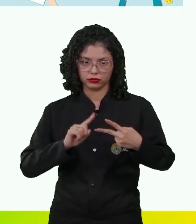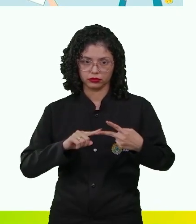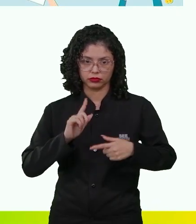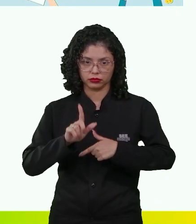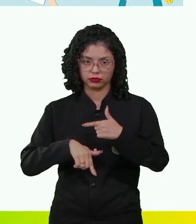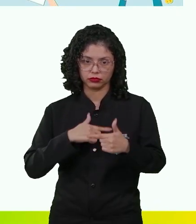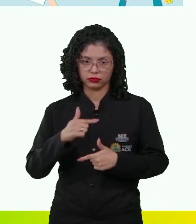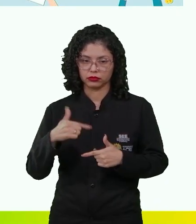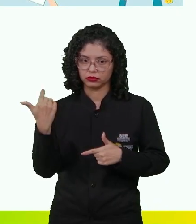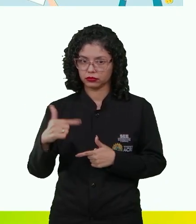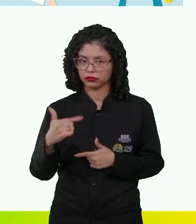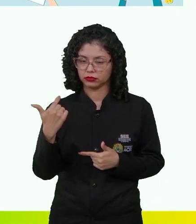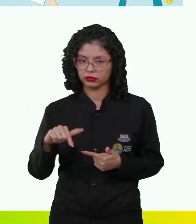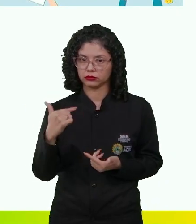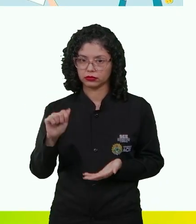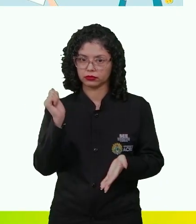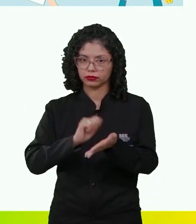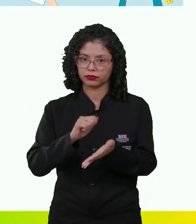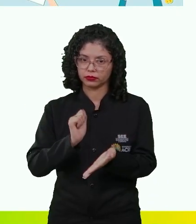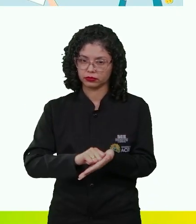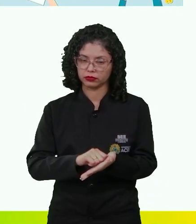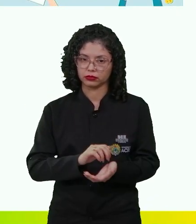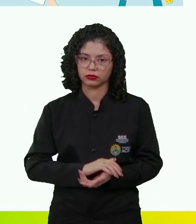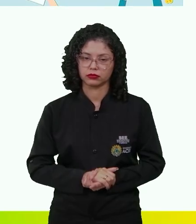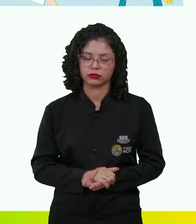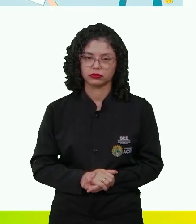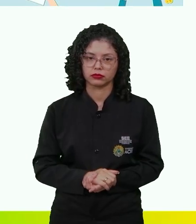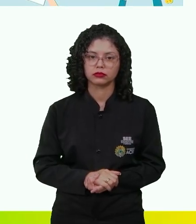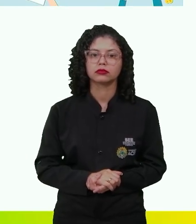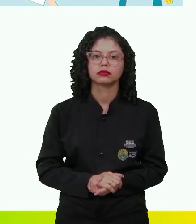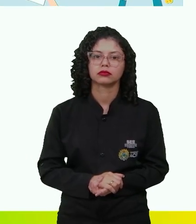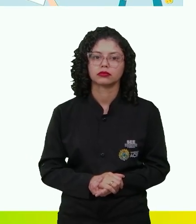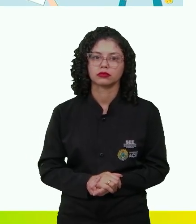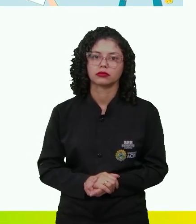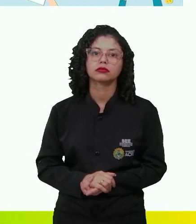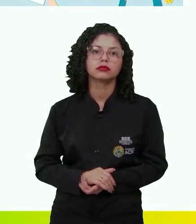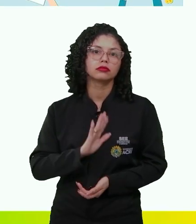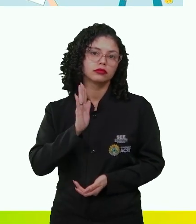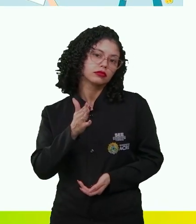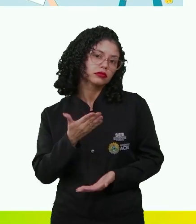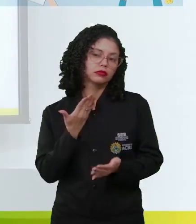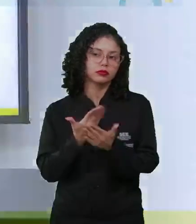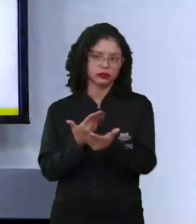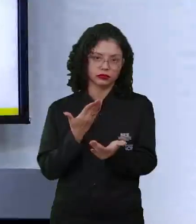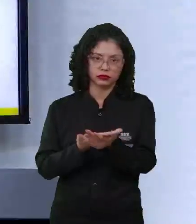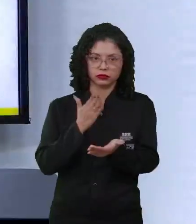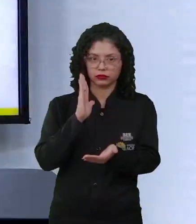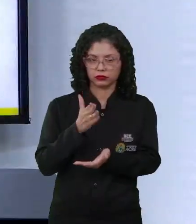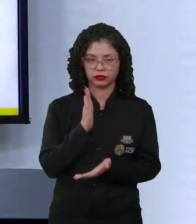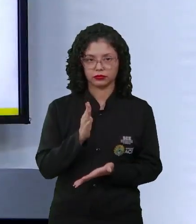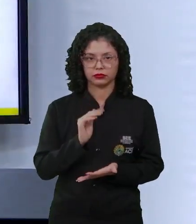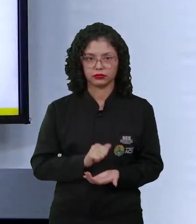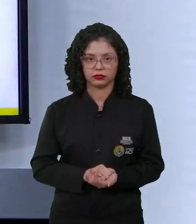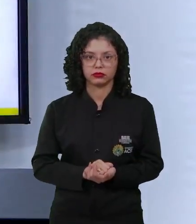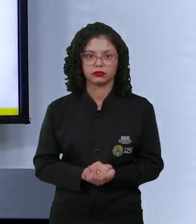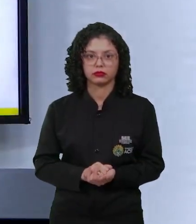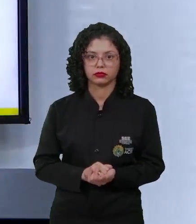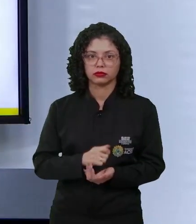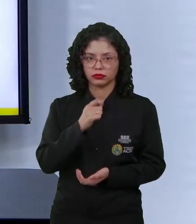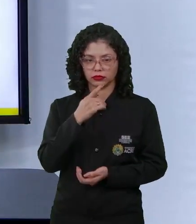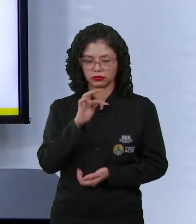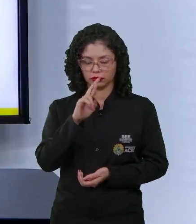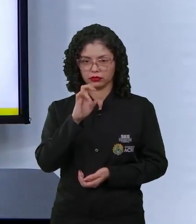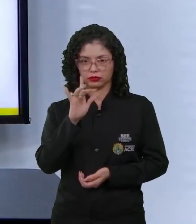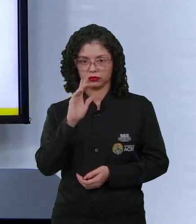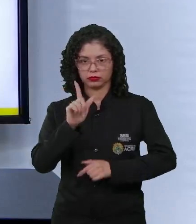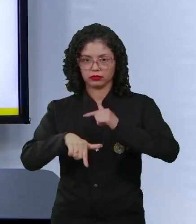camelôs, trabalhadores sem carteira assinada. Nós já tivemos uma aula aqui sobre a precarização